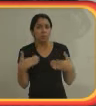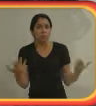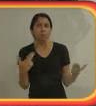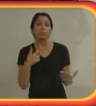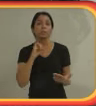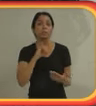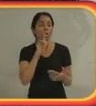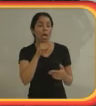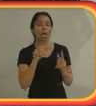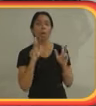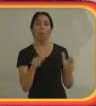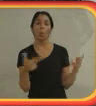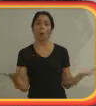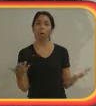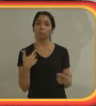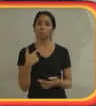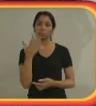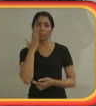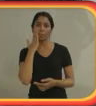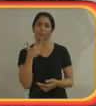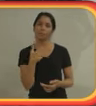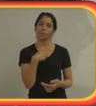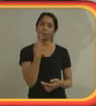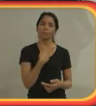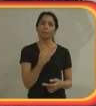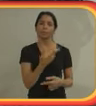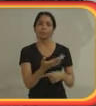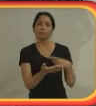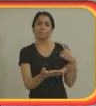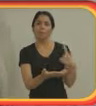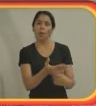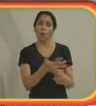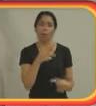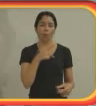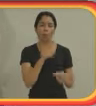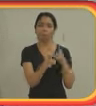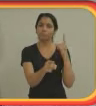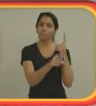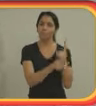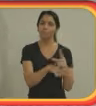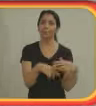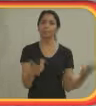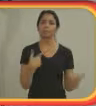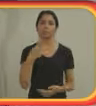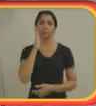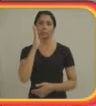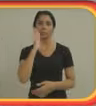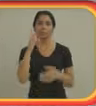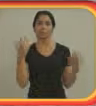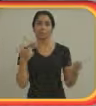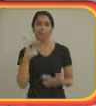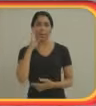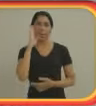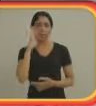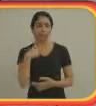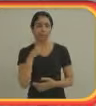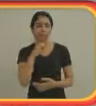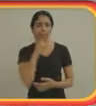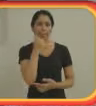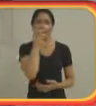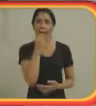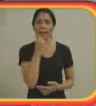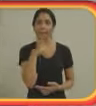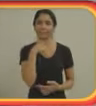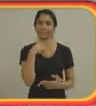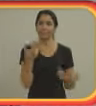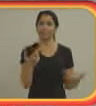fui e falei, e se for a mesma coisa, sabe? E aí a gente marcou de se ver e eu pensava assim, gente, já pensou se o beijo